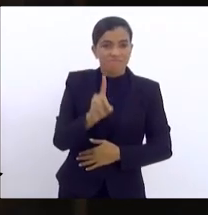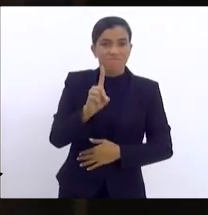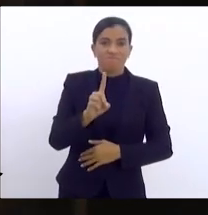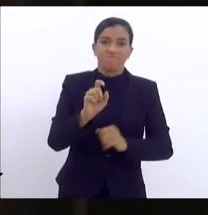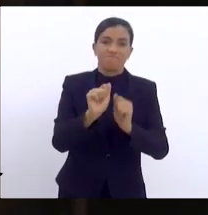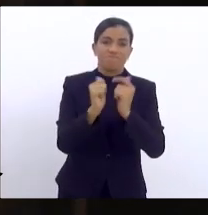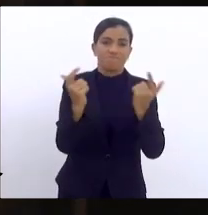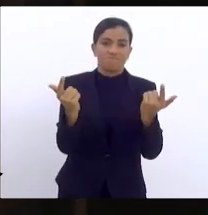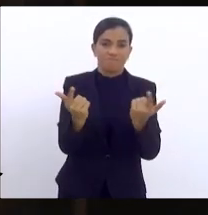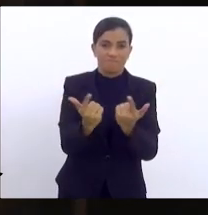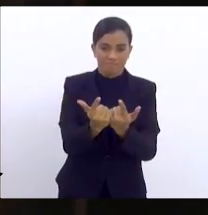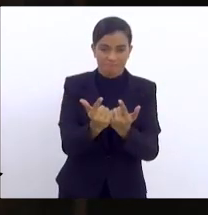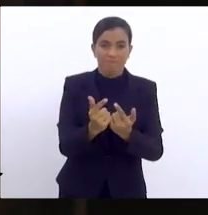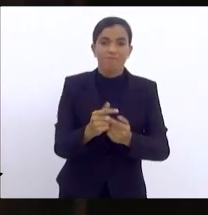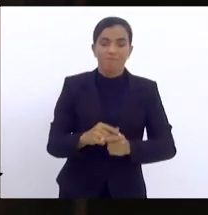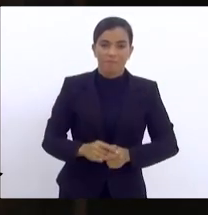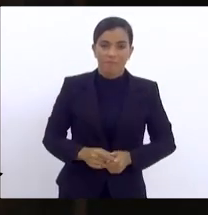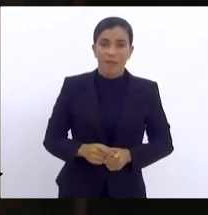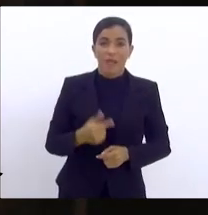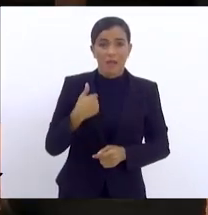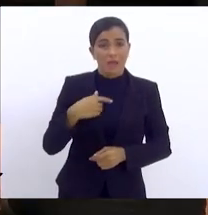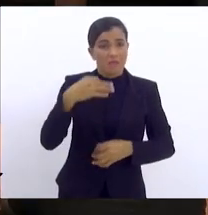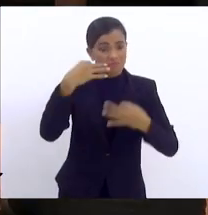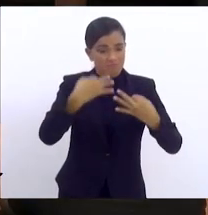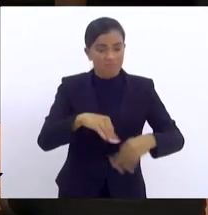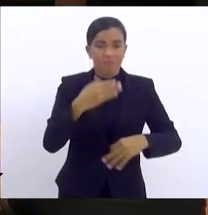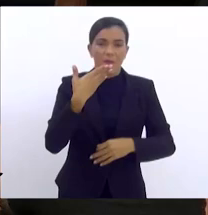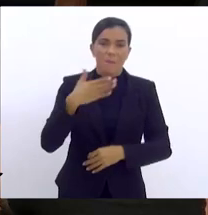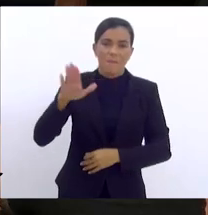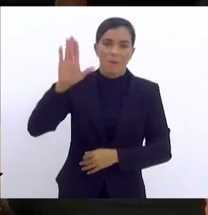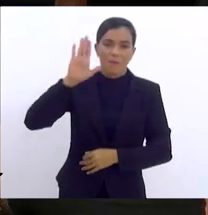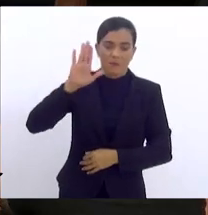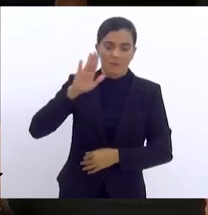se propôs a fazer nesses últimos 30 anos